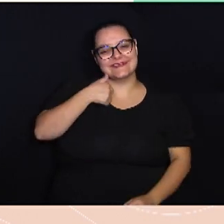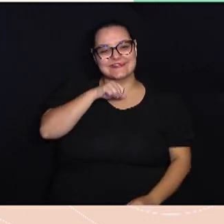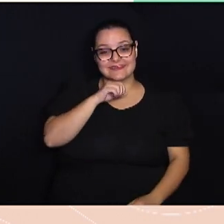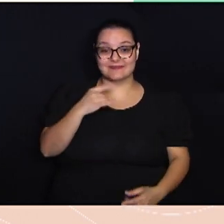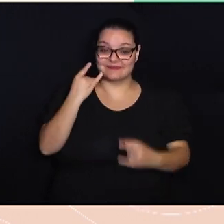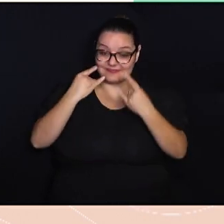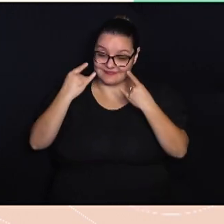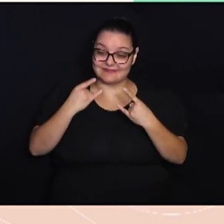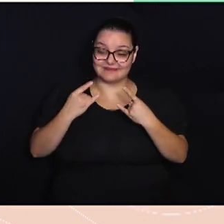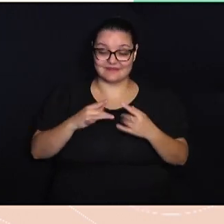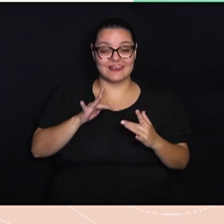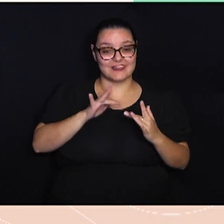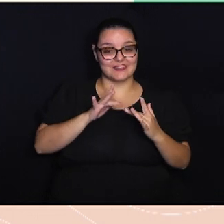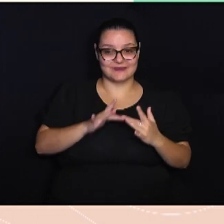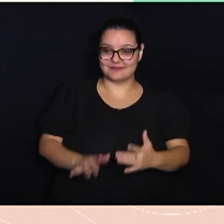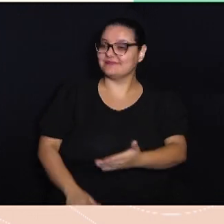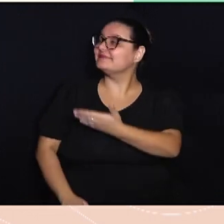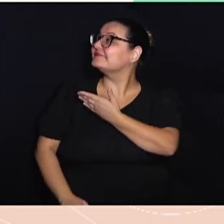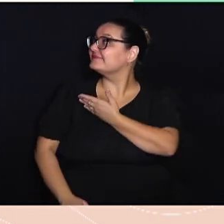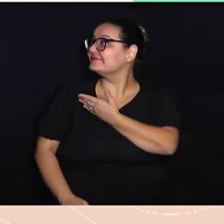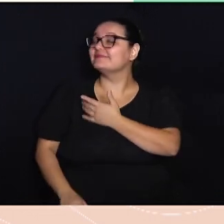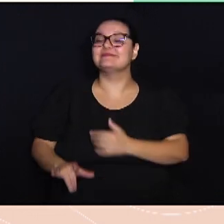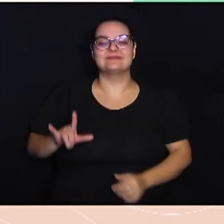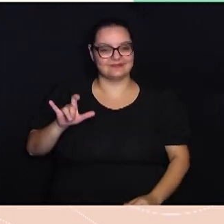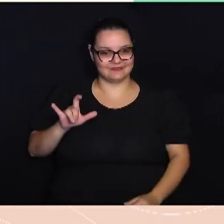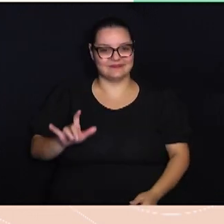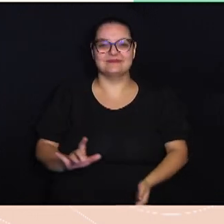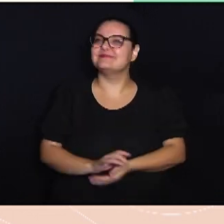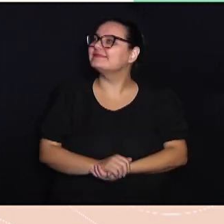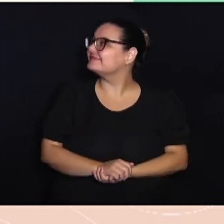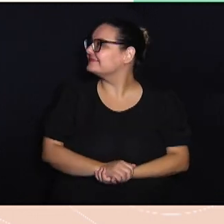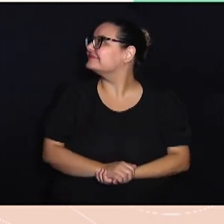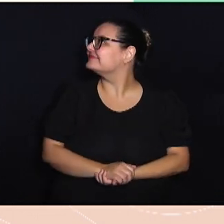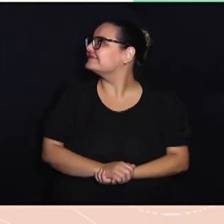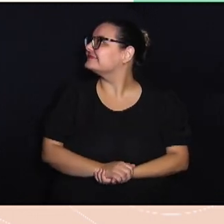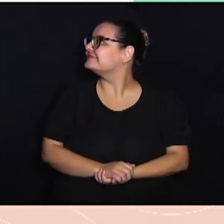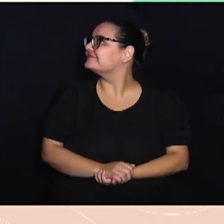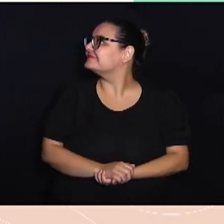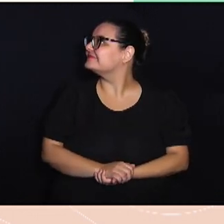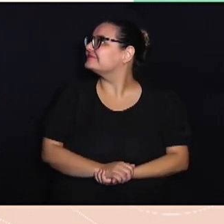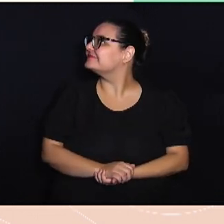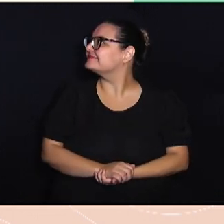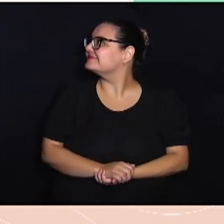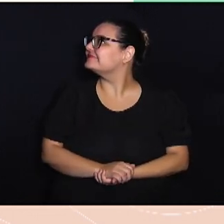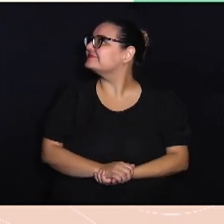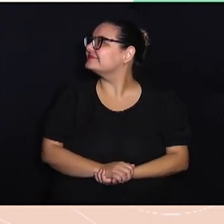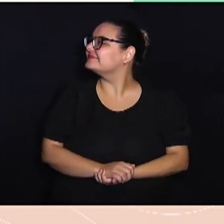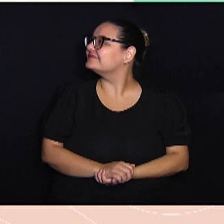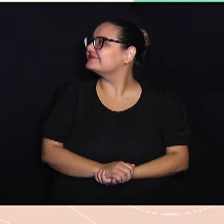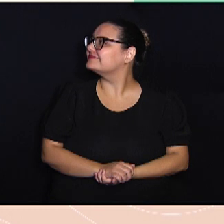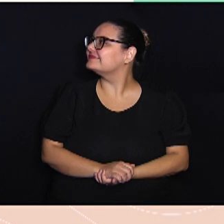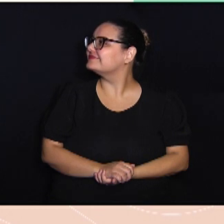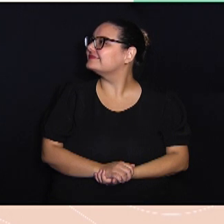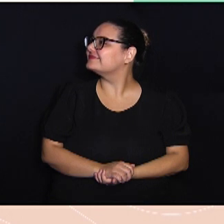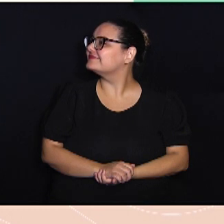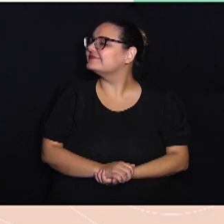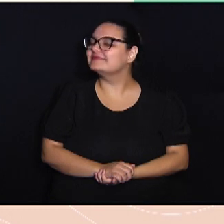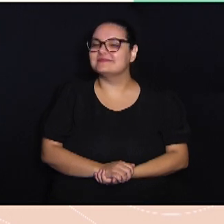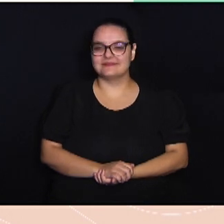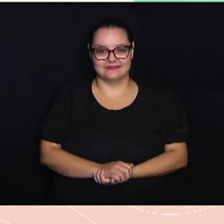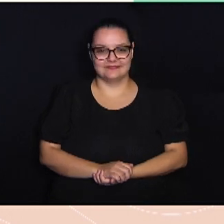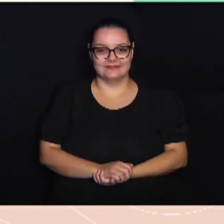demorar 3, 4 meses para isso chegar lá. Por quê? Muitas vezes o varejo, ele já tem um